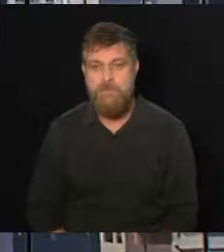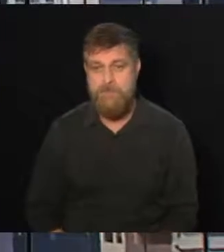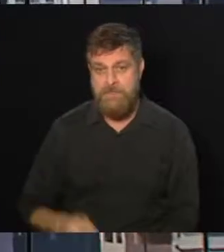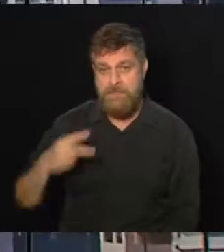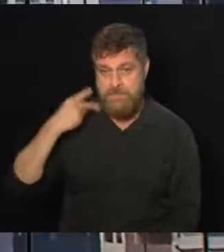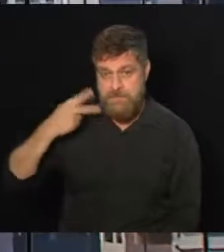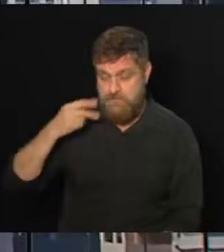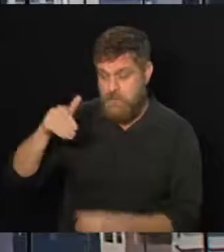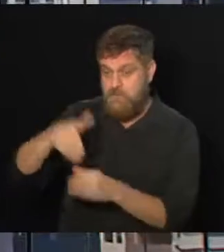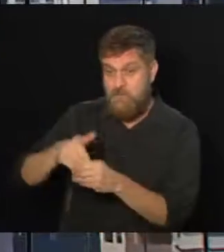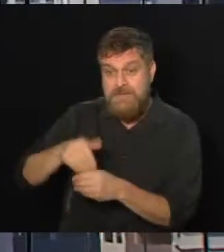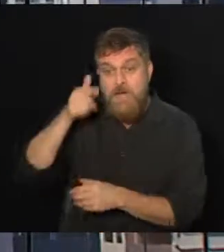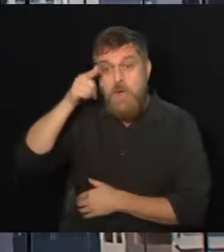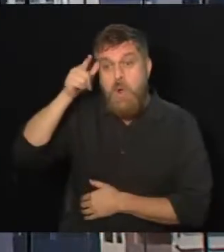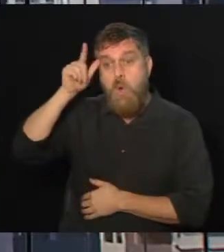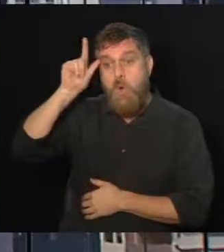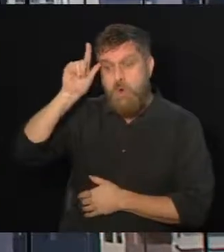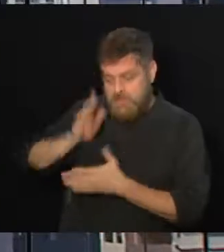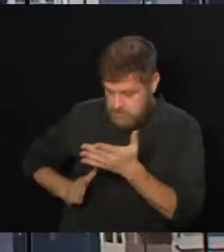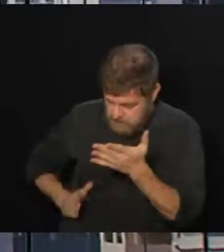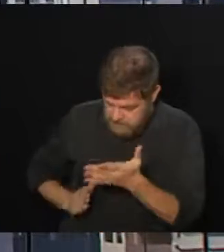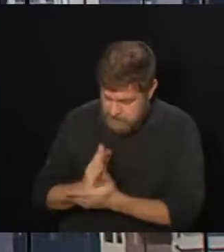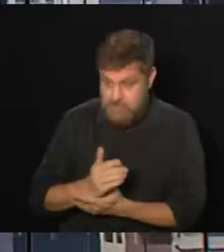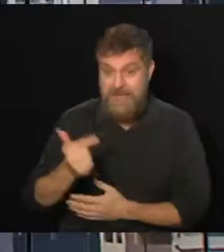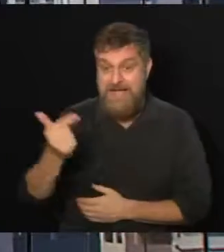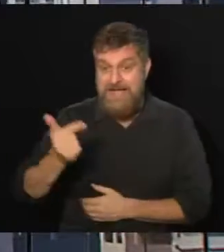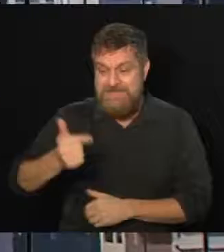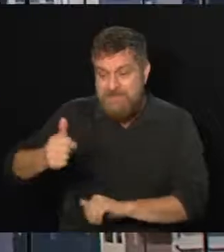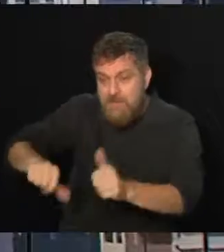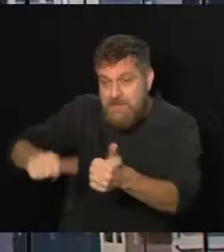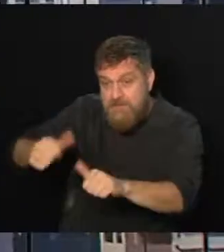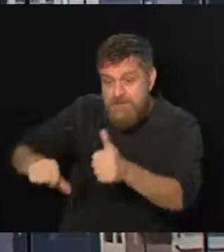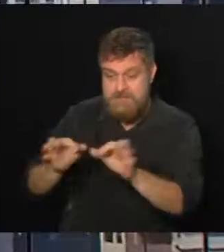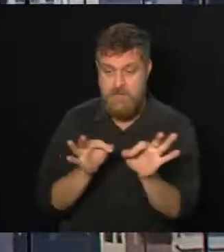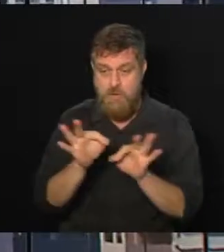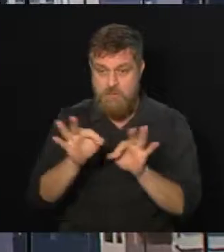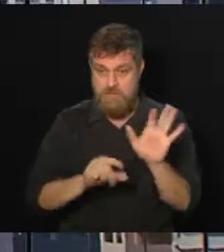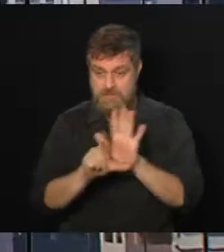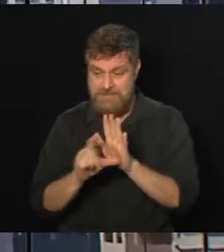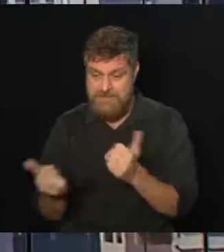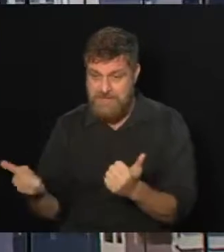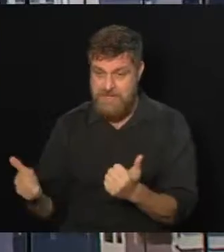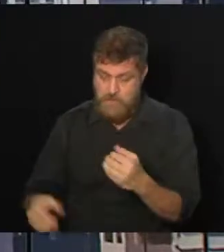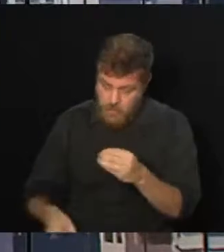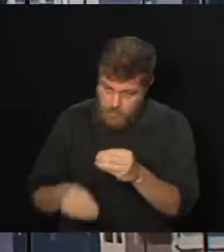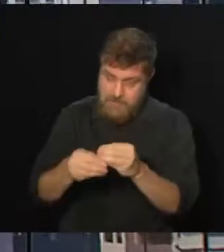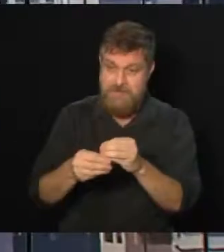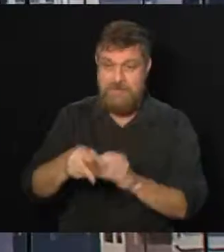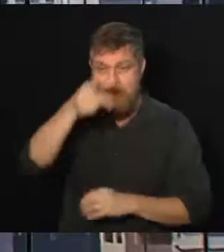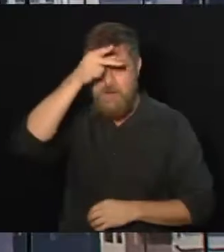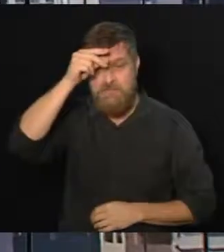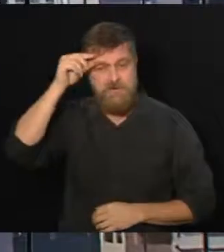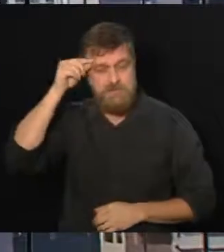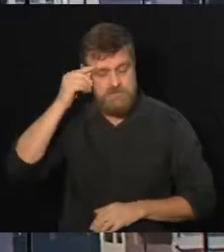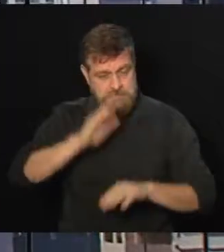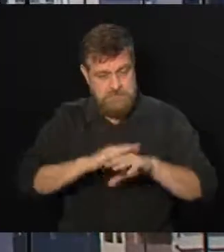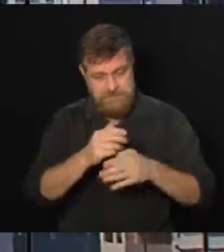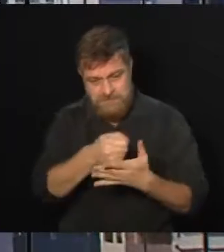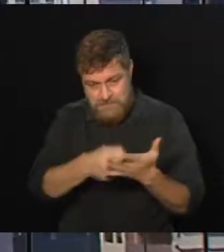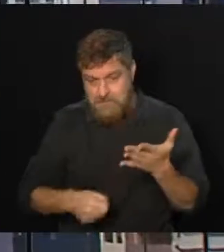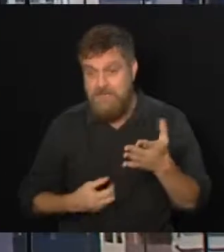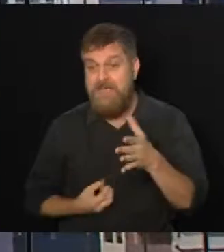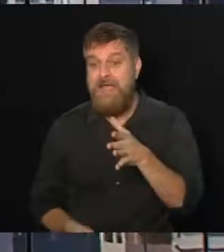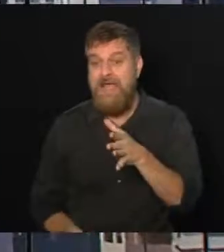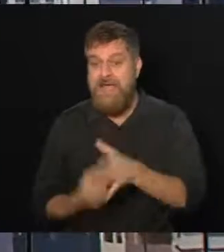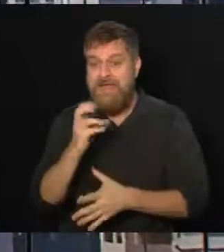vereadores aprovaram ontem à noite, em segunda discussão, o projeto de lei complementar do Executivo que cria